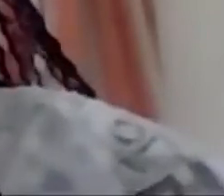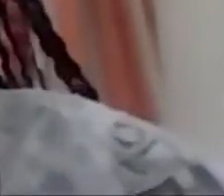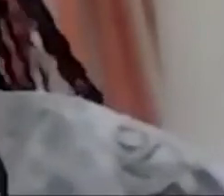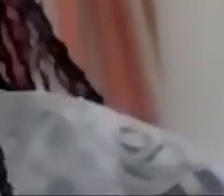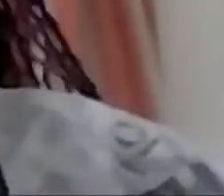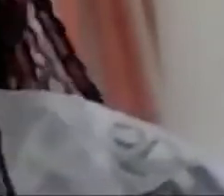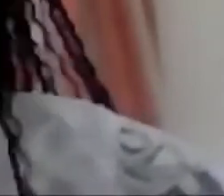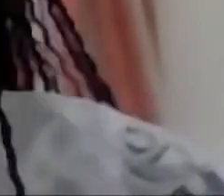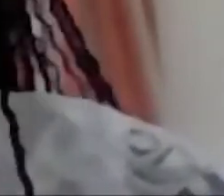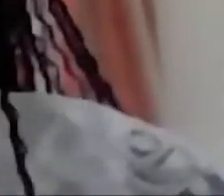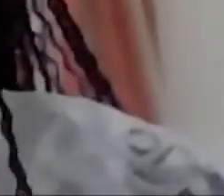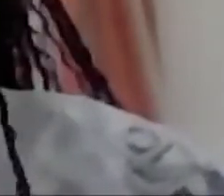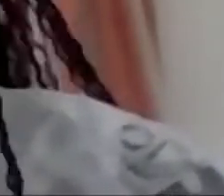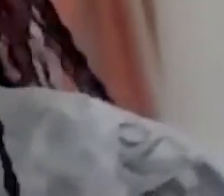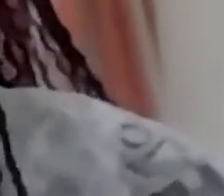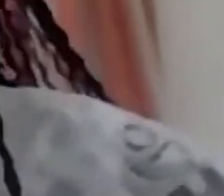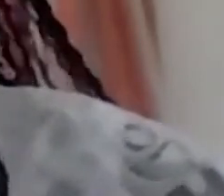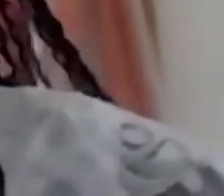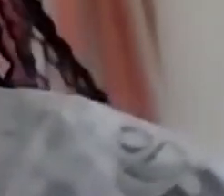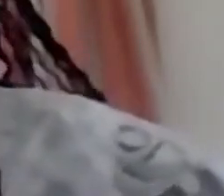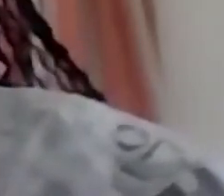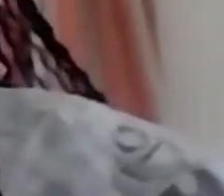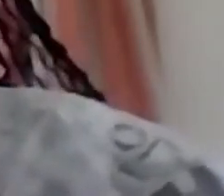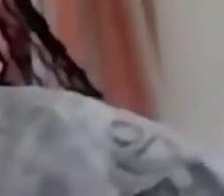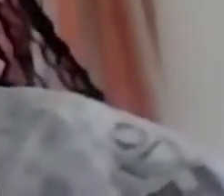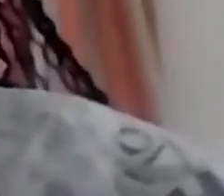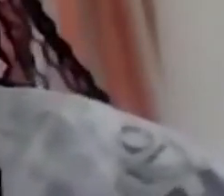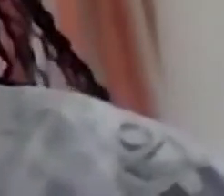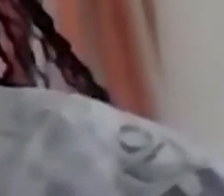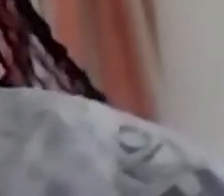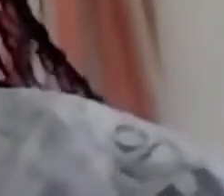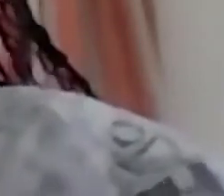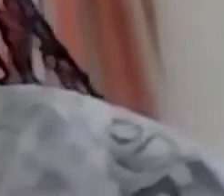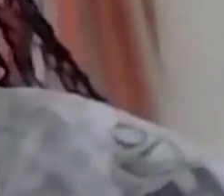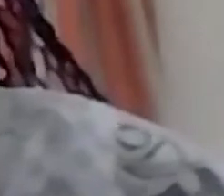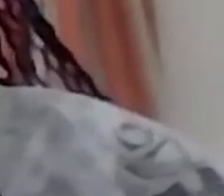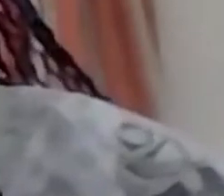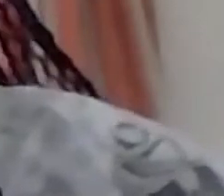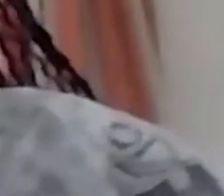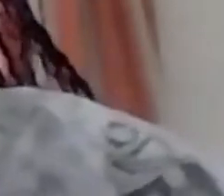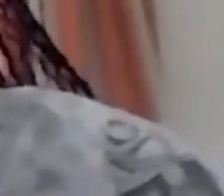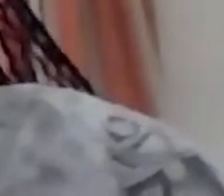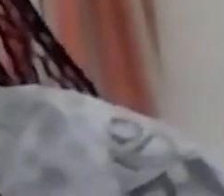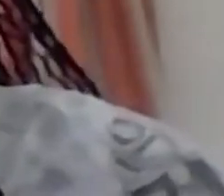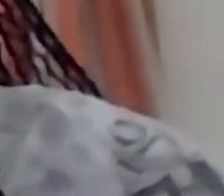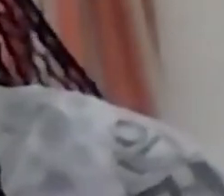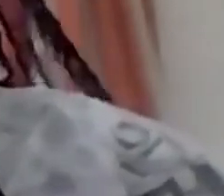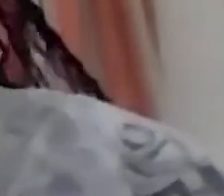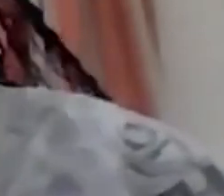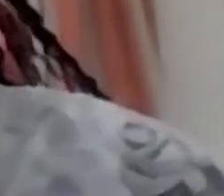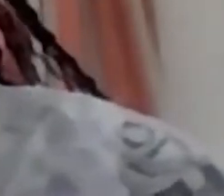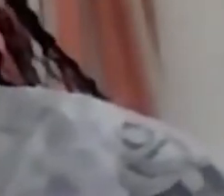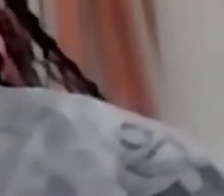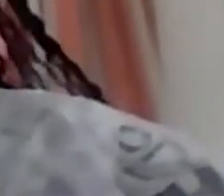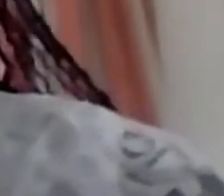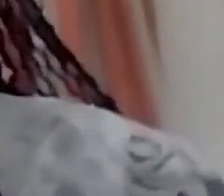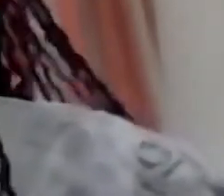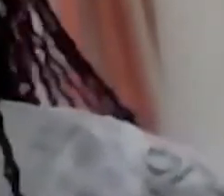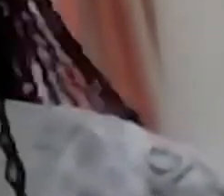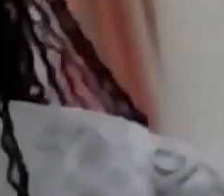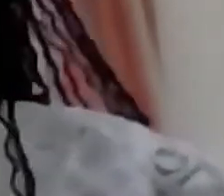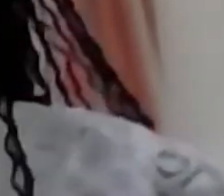geral, vidas humanas importam. O negro também é um ser humano que ele também tem que ser respeitado e tem que ser levado